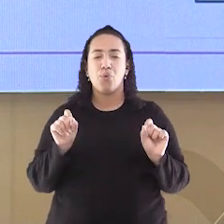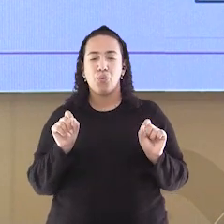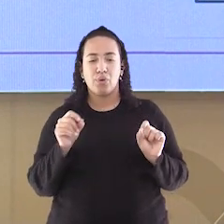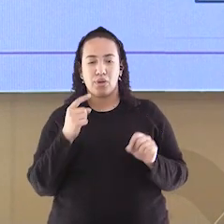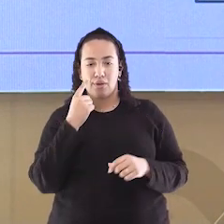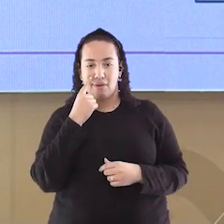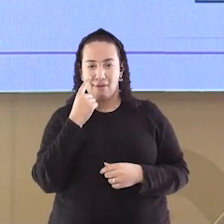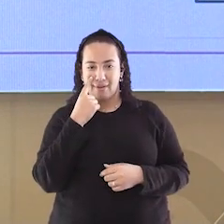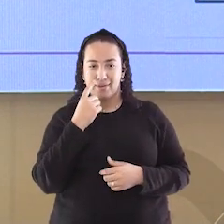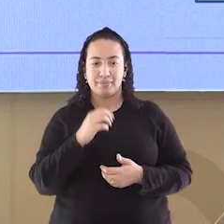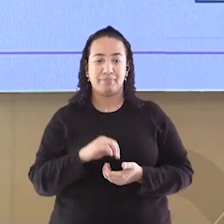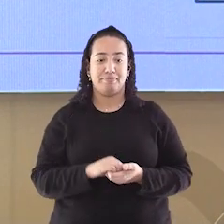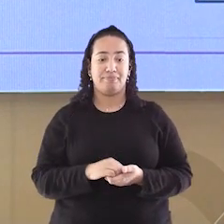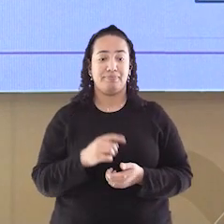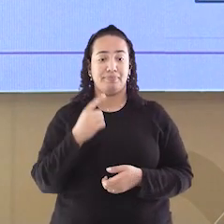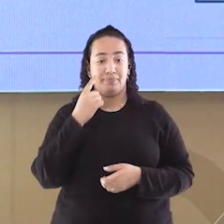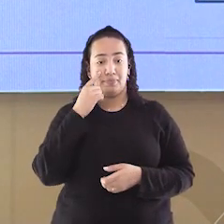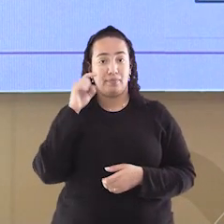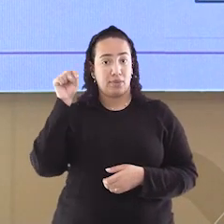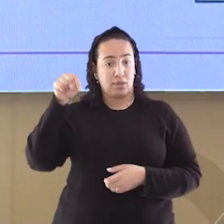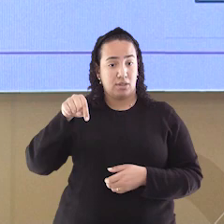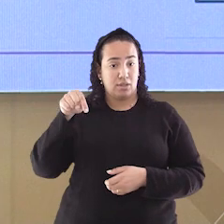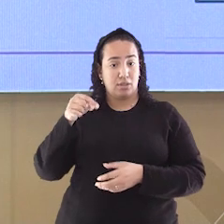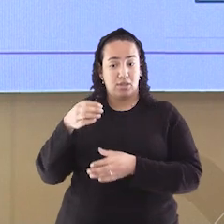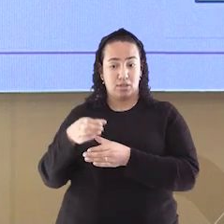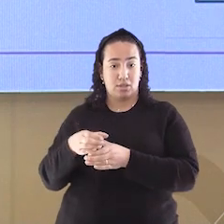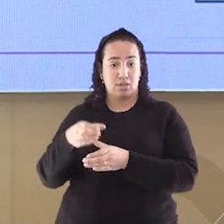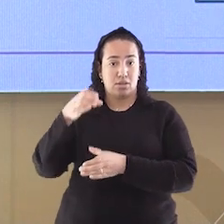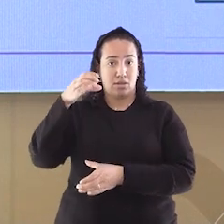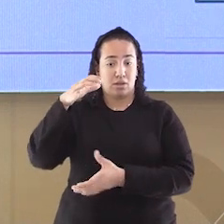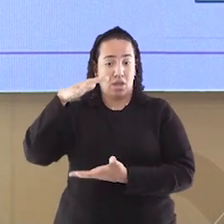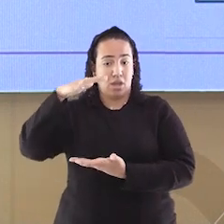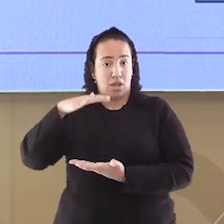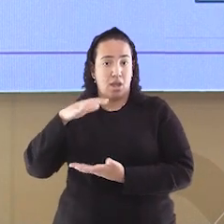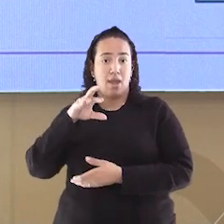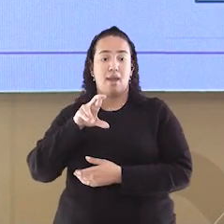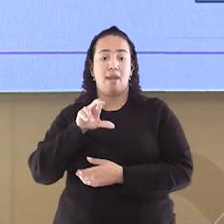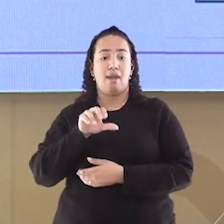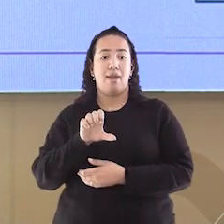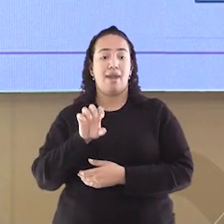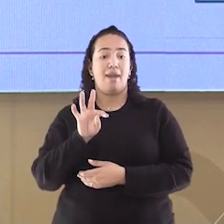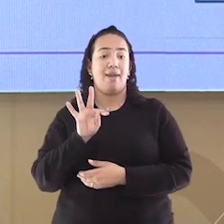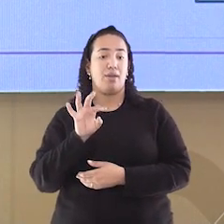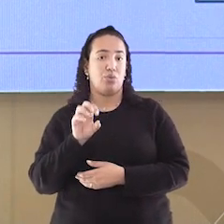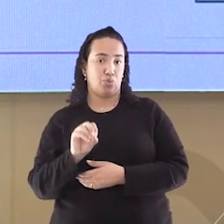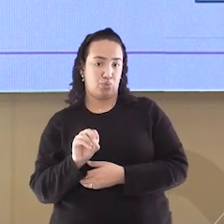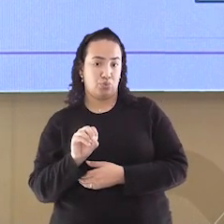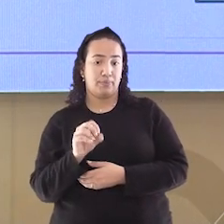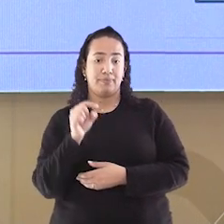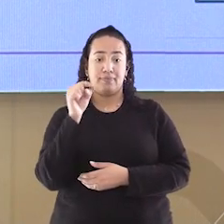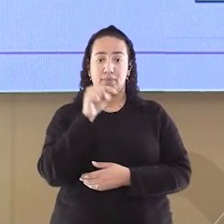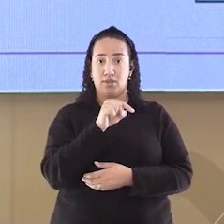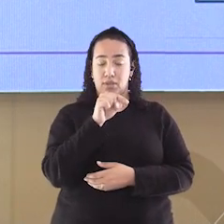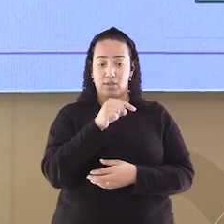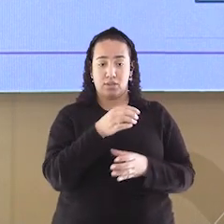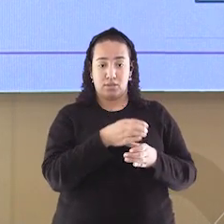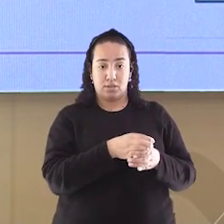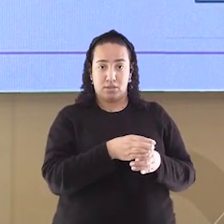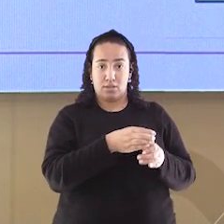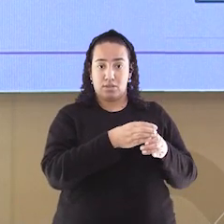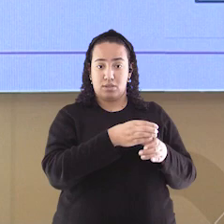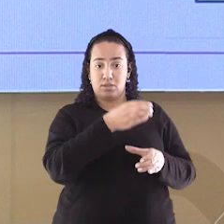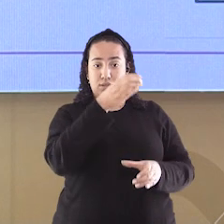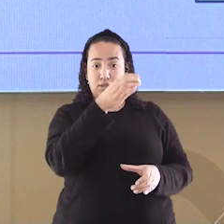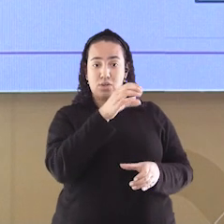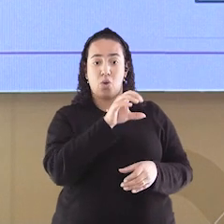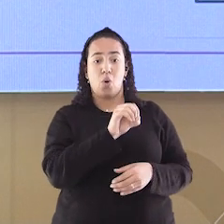não é? Esse primeiro, ele é chamado de cilindro reto porque ele é reto. E o segundo cilindro, ele é